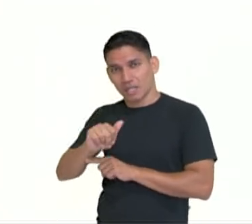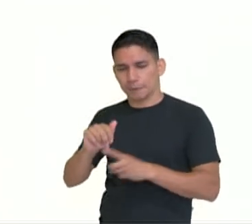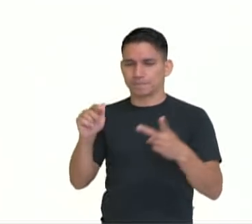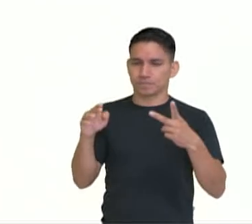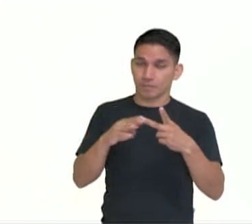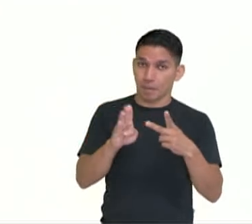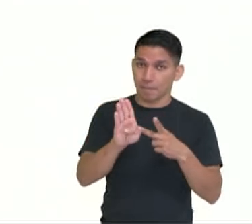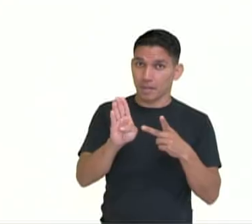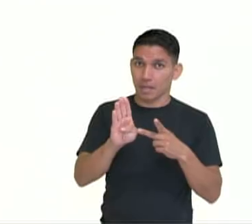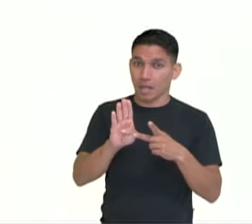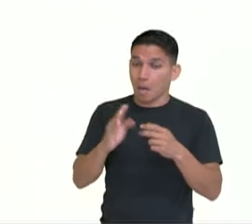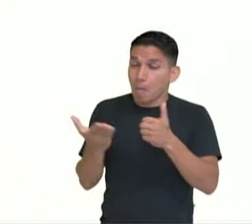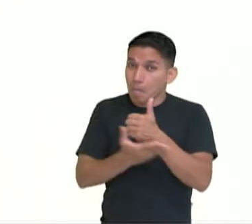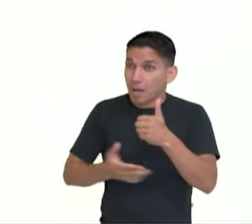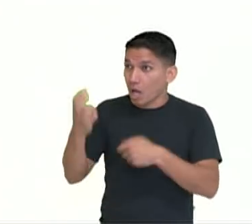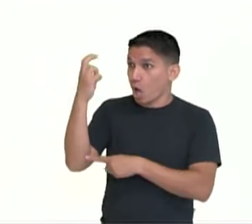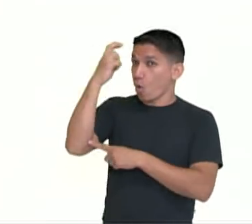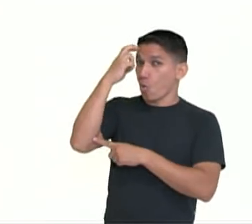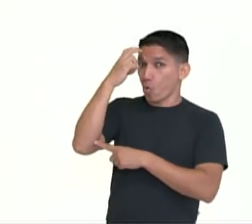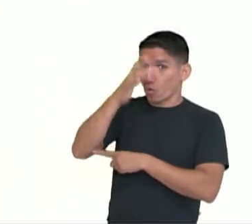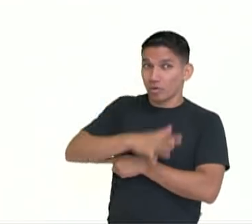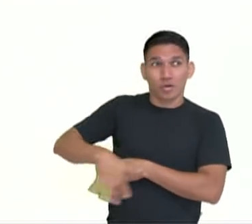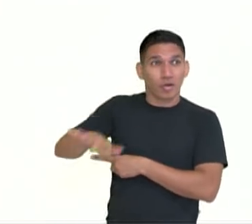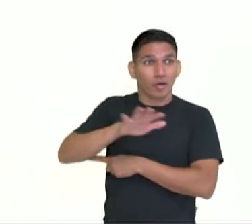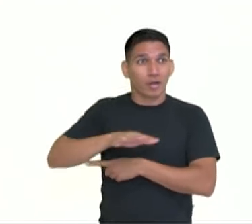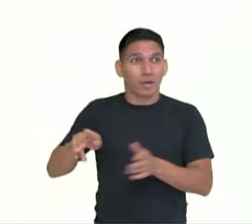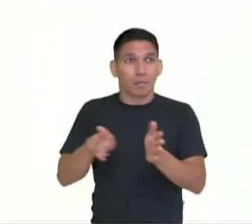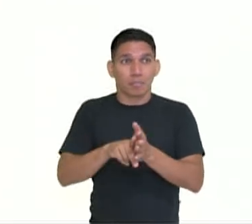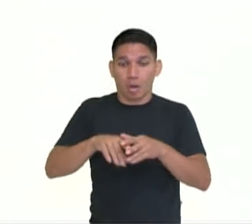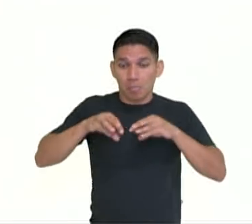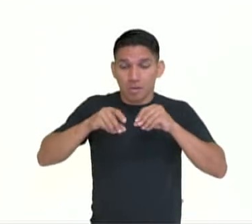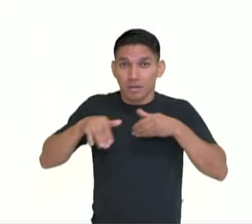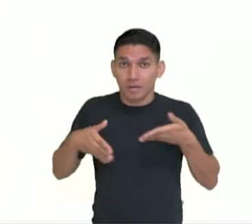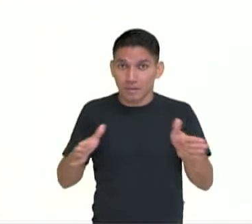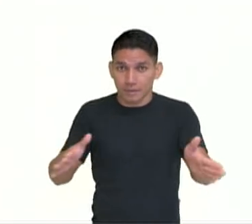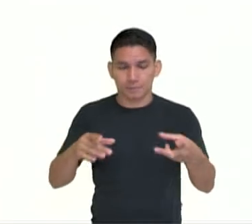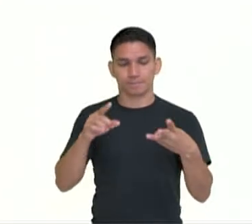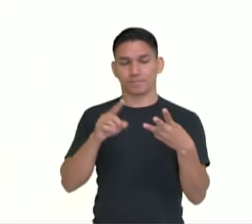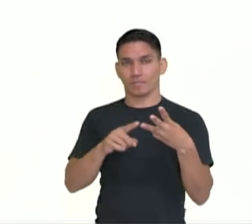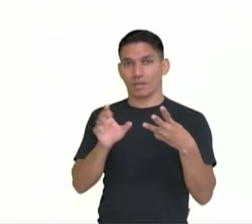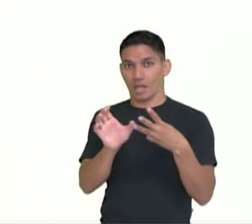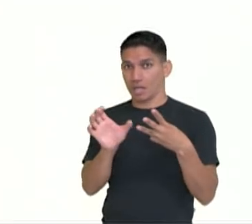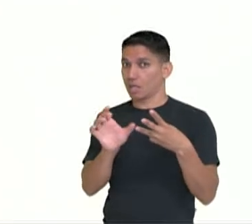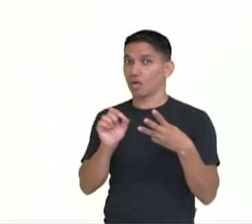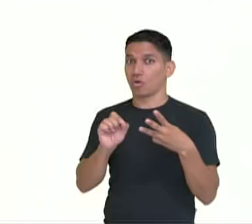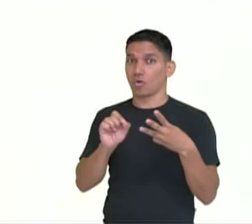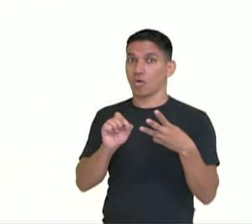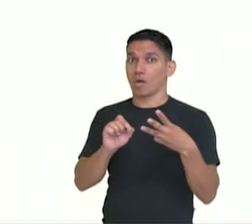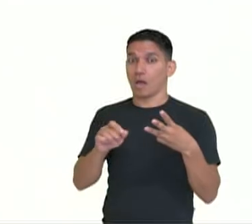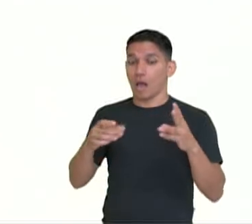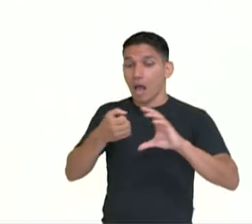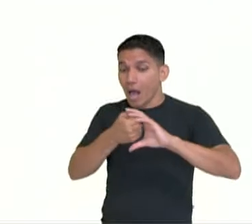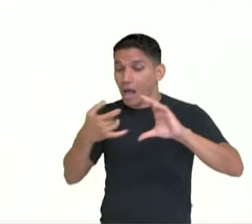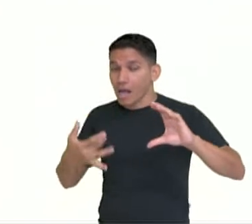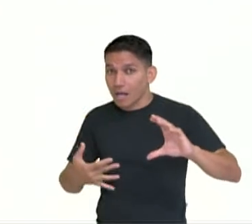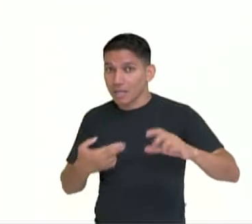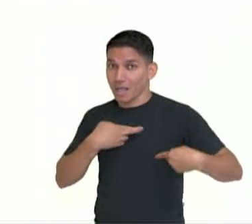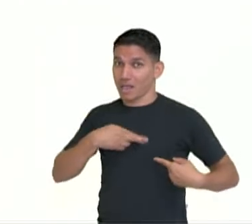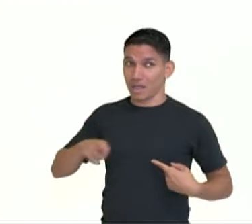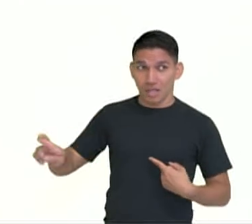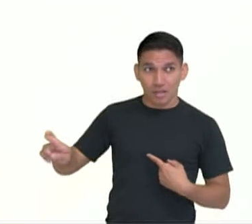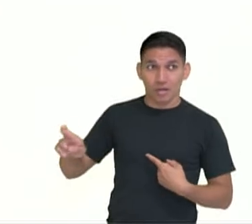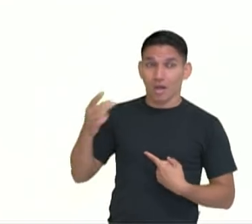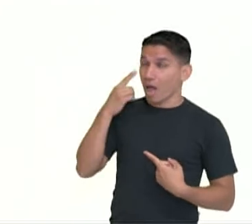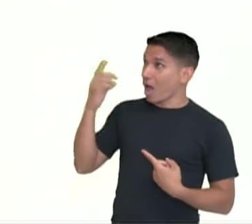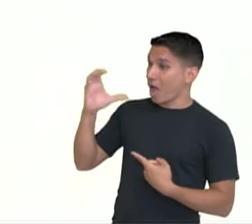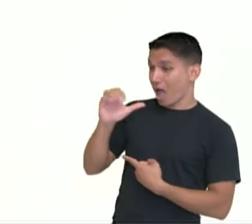civilização mesopotâmica, letra C, o caráter religioso da astronomia caldaica, e